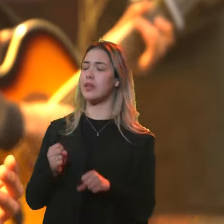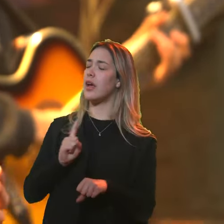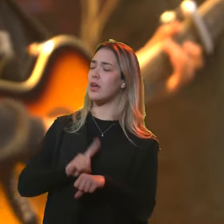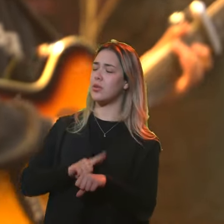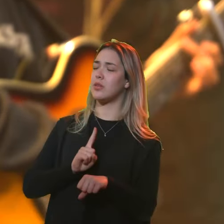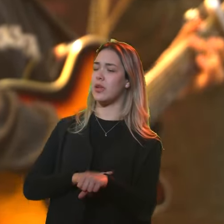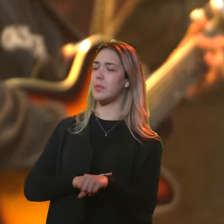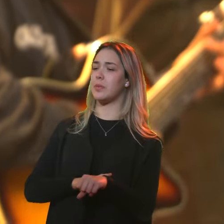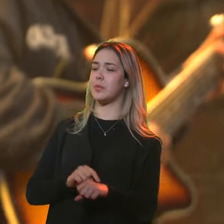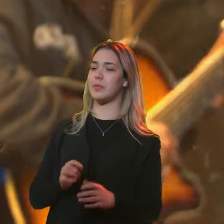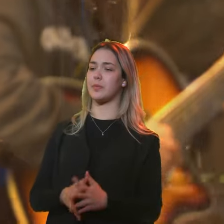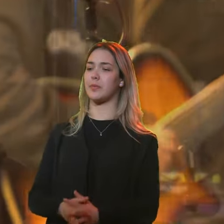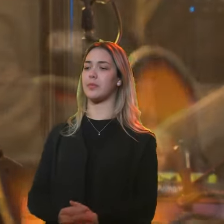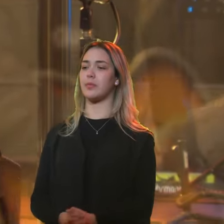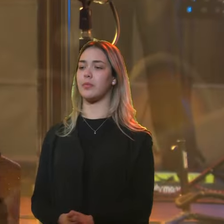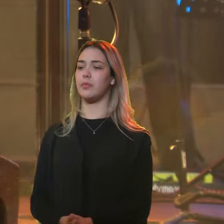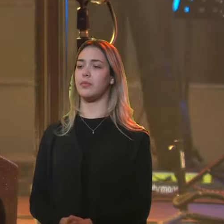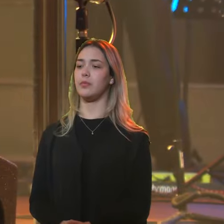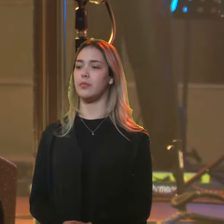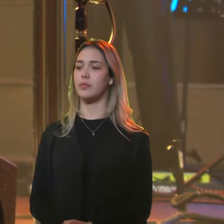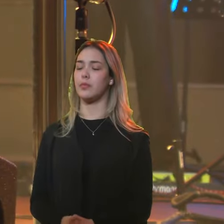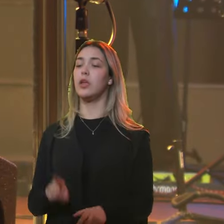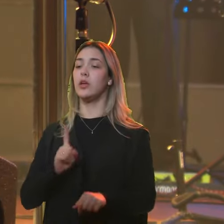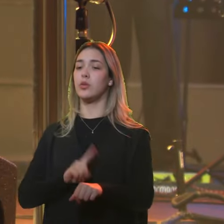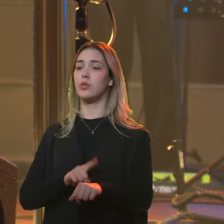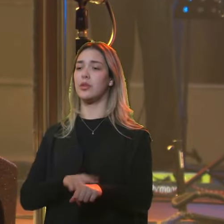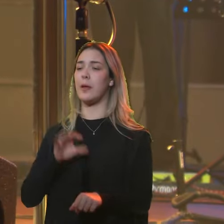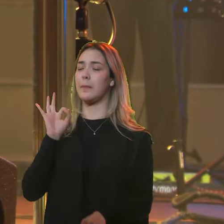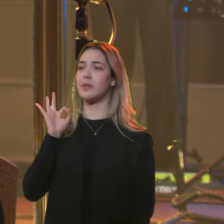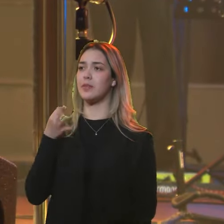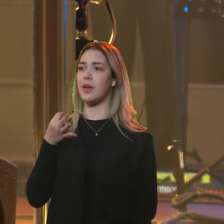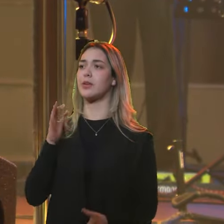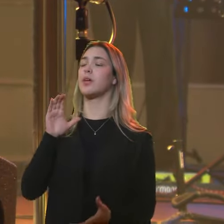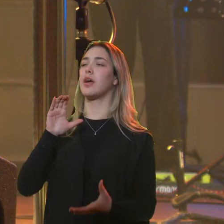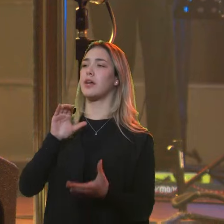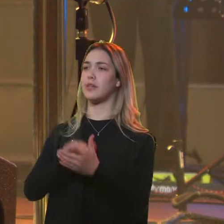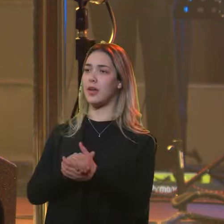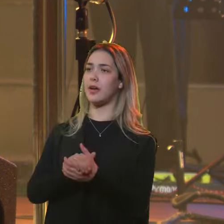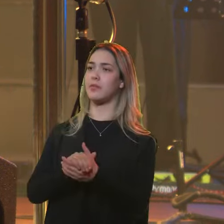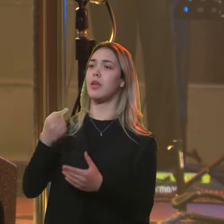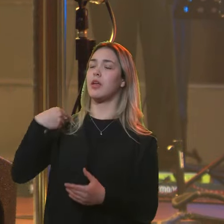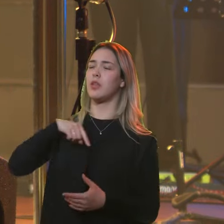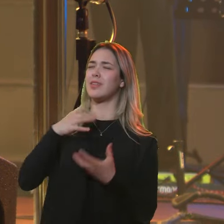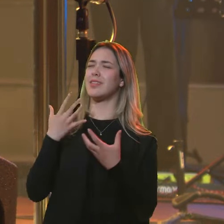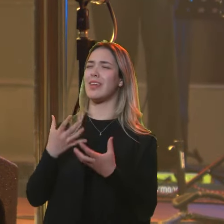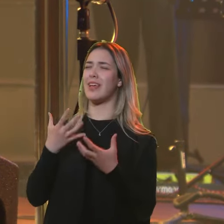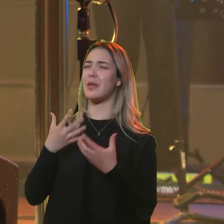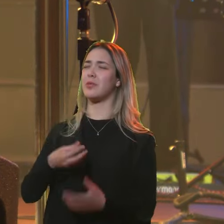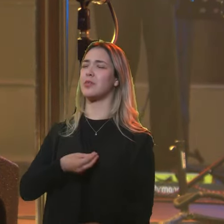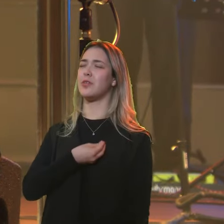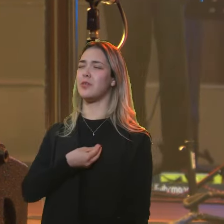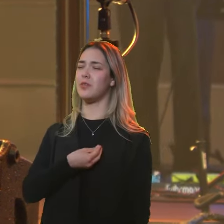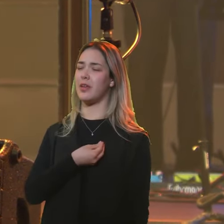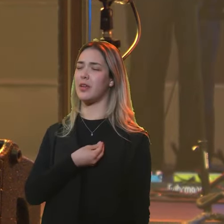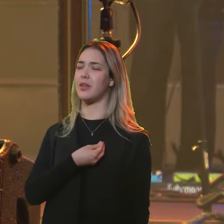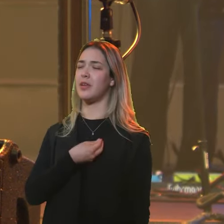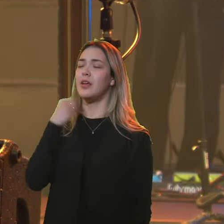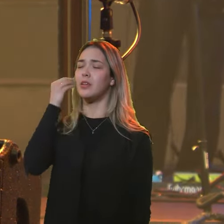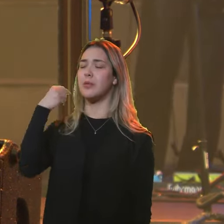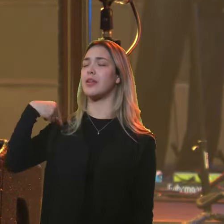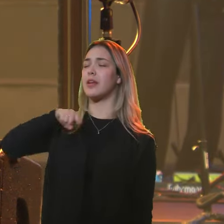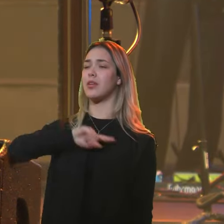Ti. E no tempo certo vão ter um bom casamento, abençoado. Ah,